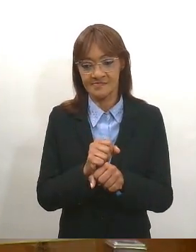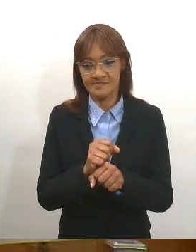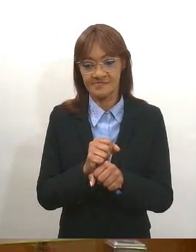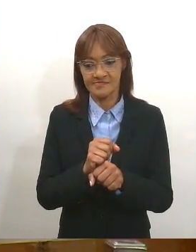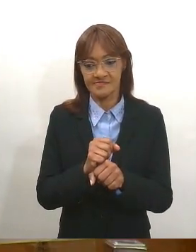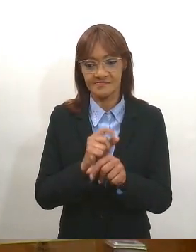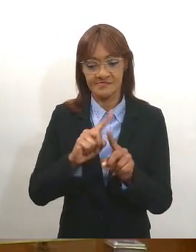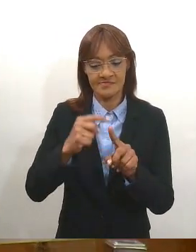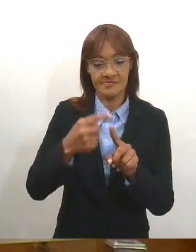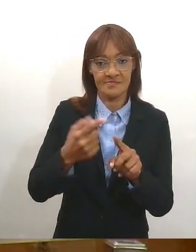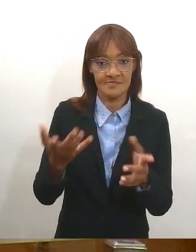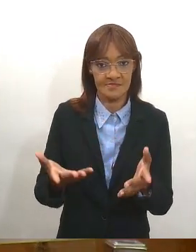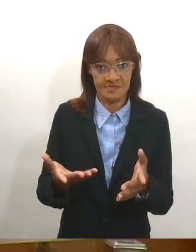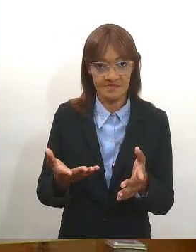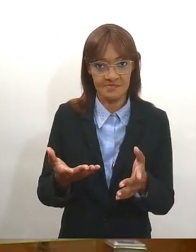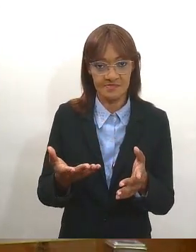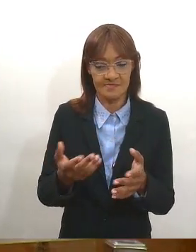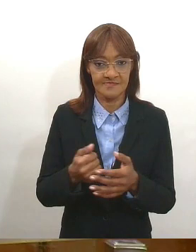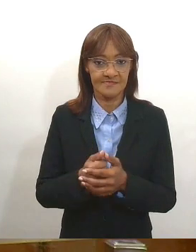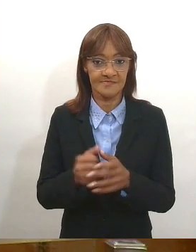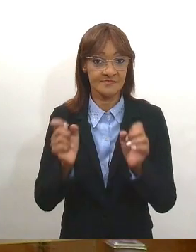servidores. E em contrapartida,